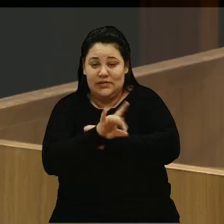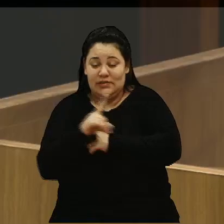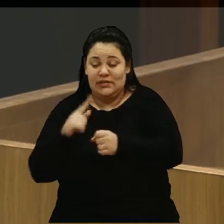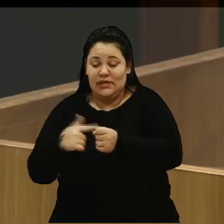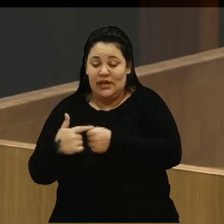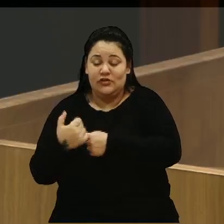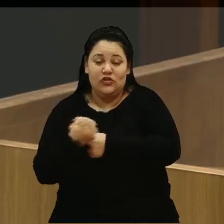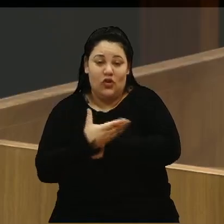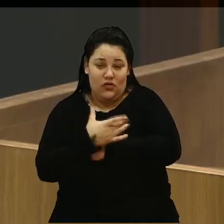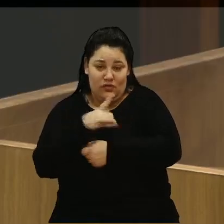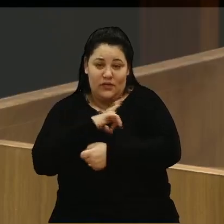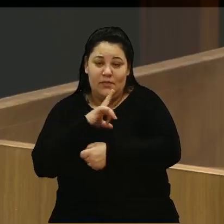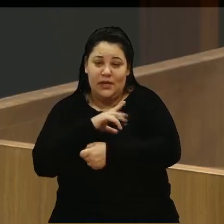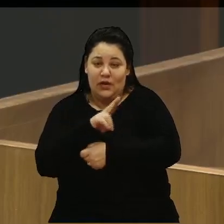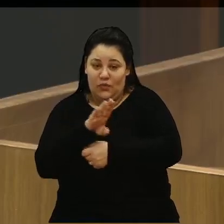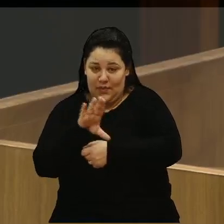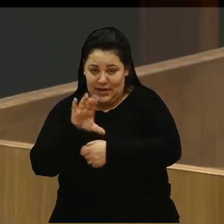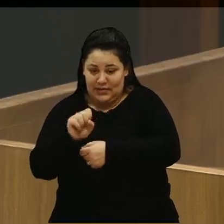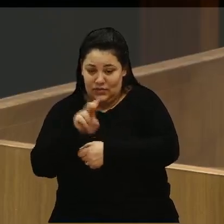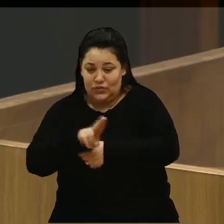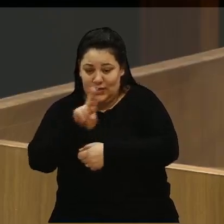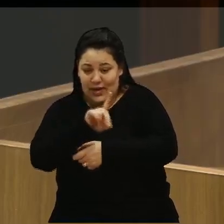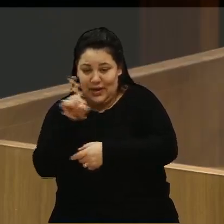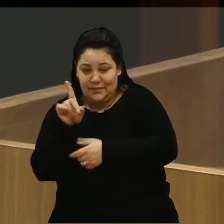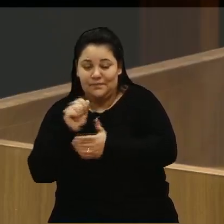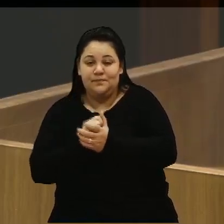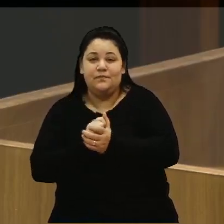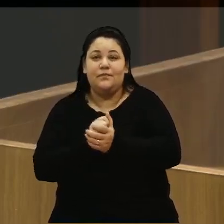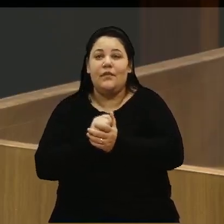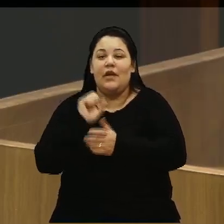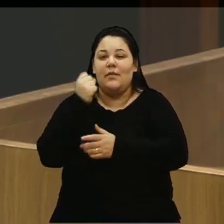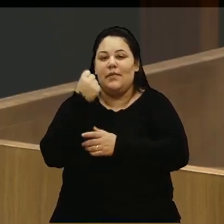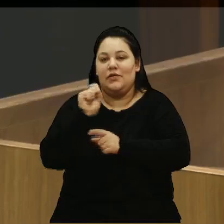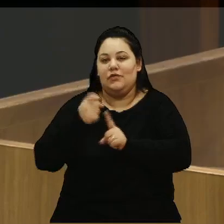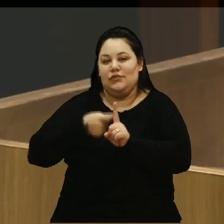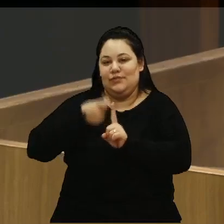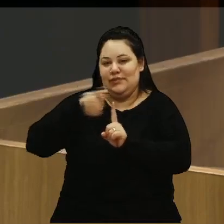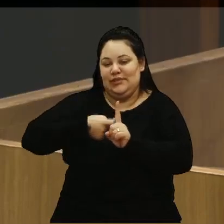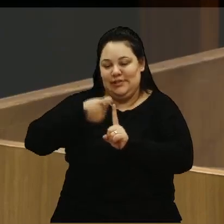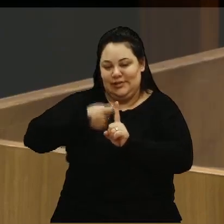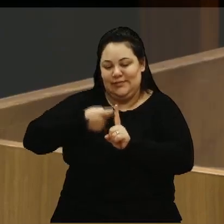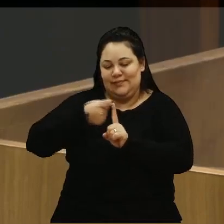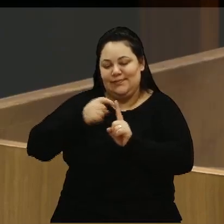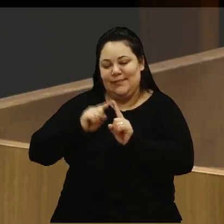funcionar temporariamente lá. Era para 8 meses, tivemos que...